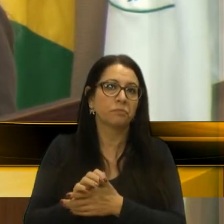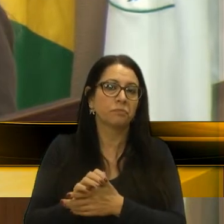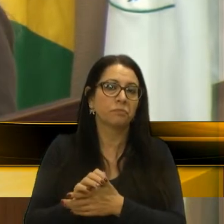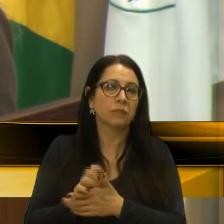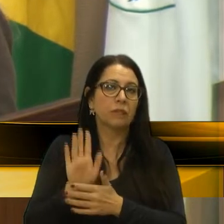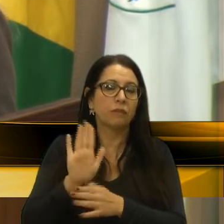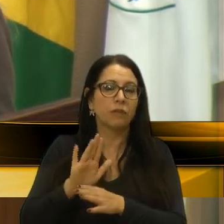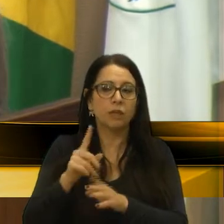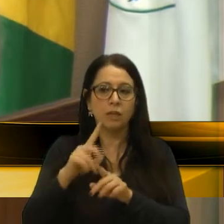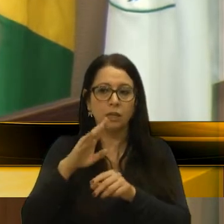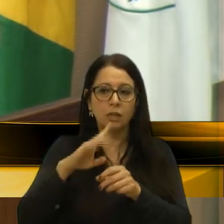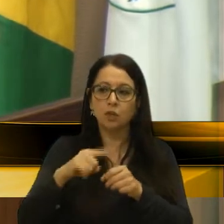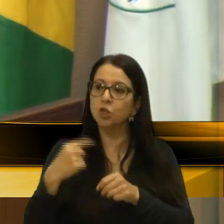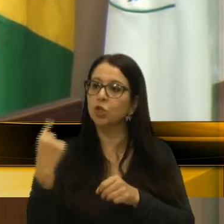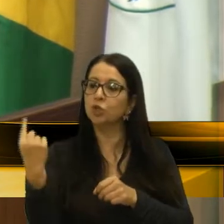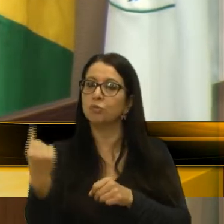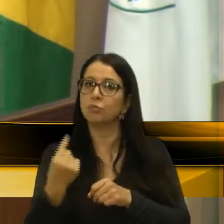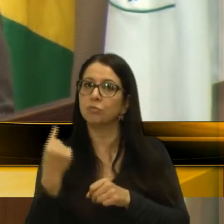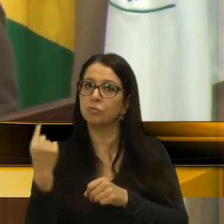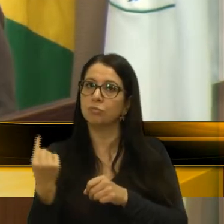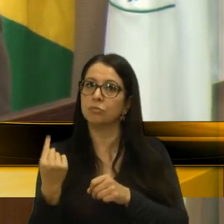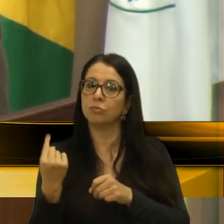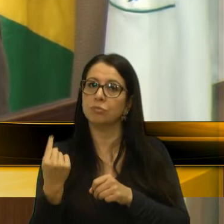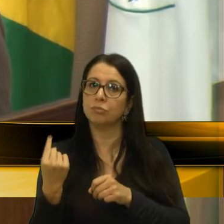fiquem isolados